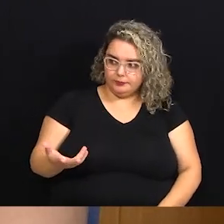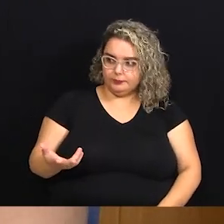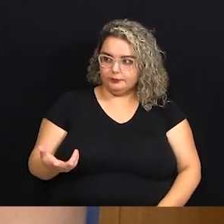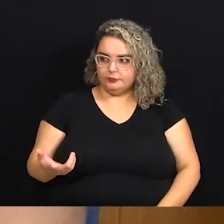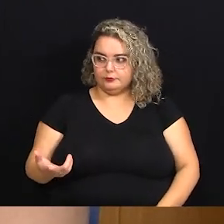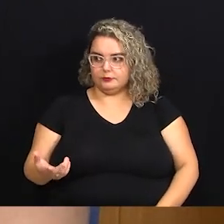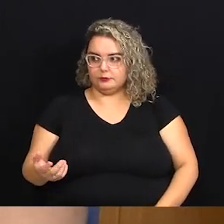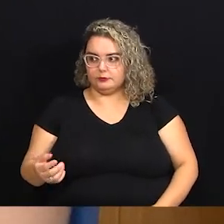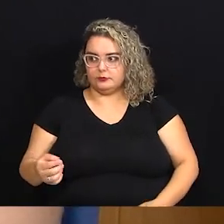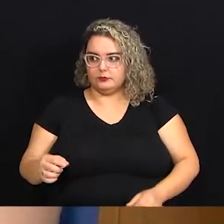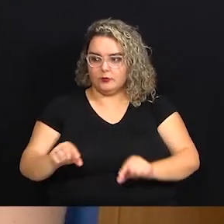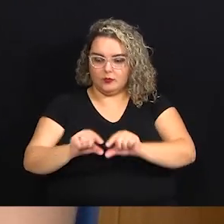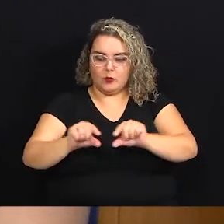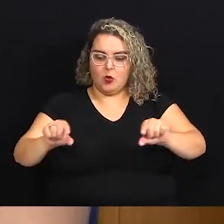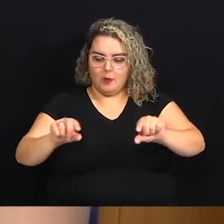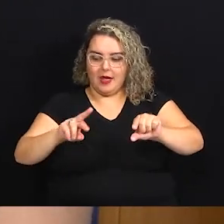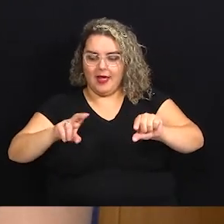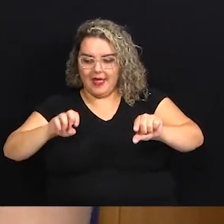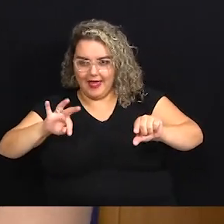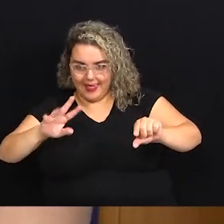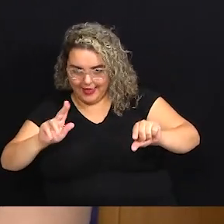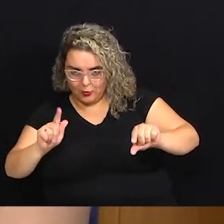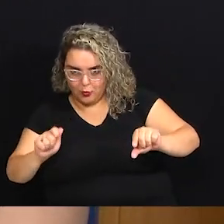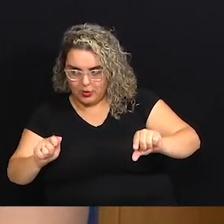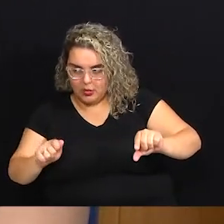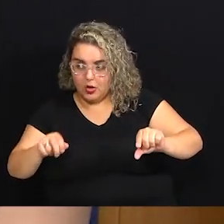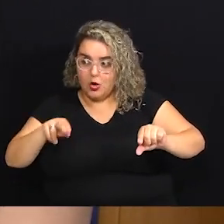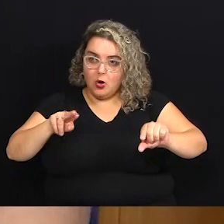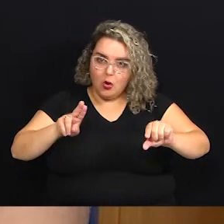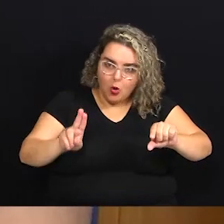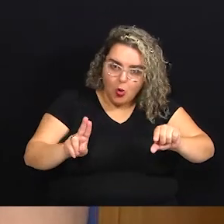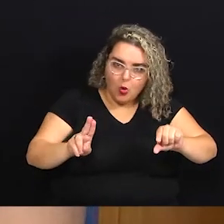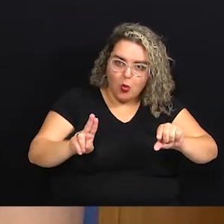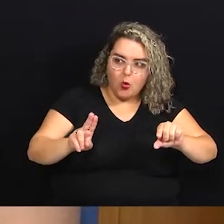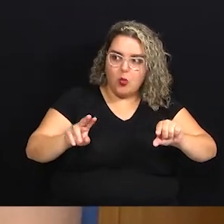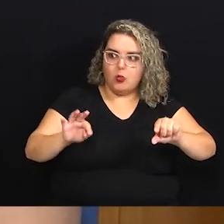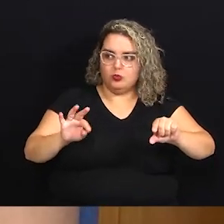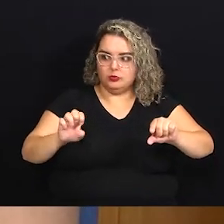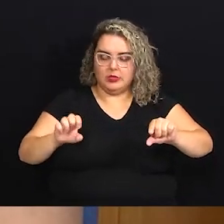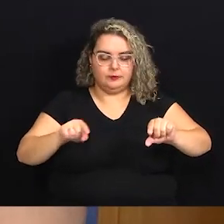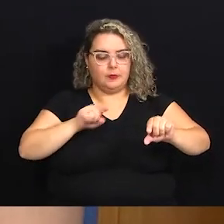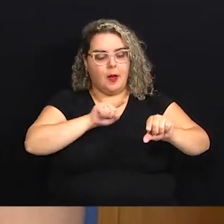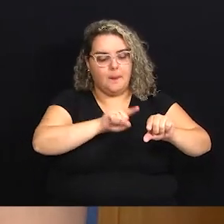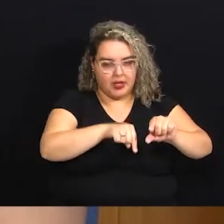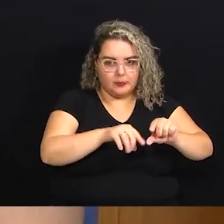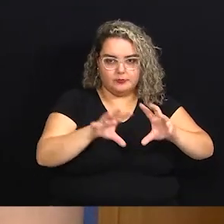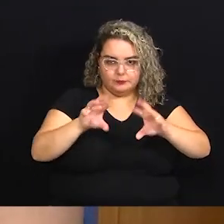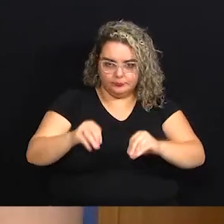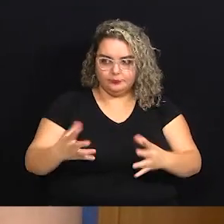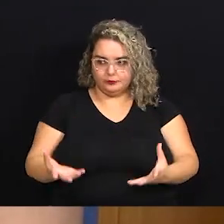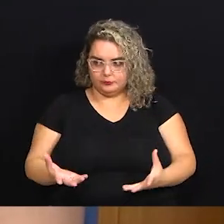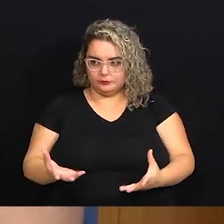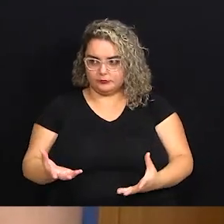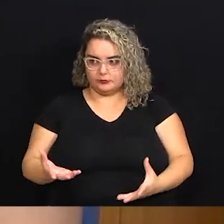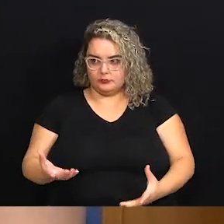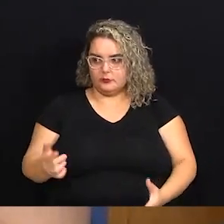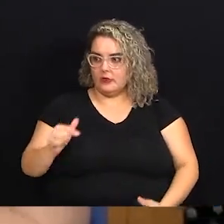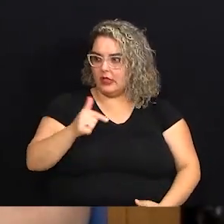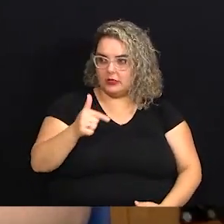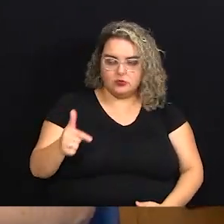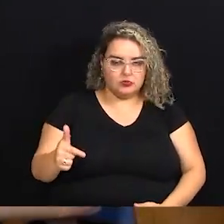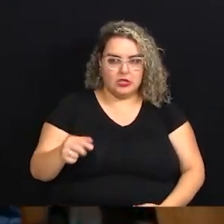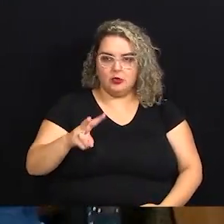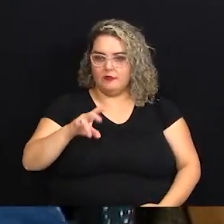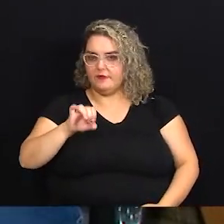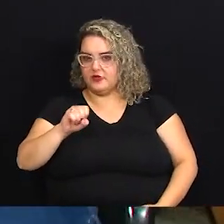Ou então colocar aí um T e uma régua, né? E aí você só aperta o botãozinho e já desliga todo mundo de uma vez. Interessante. Aparelhos que